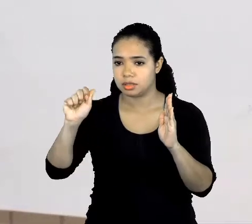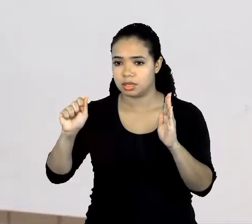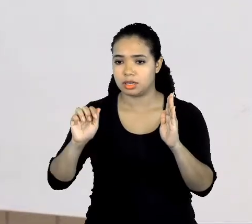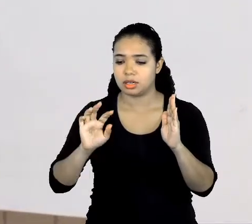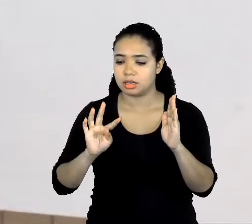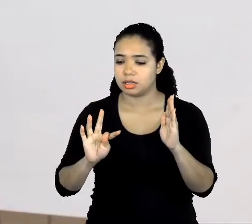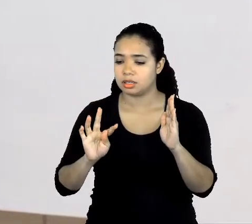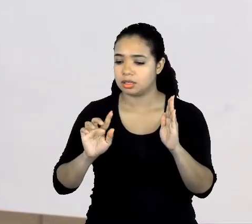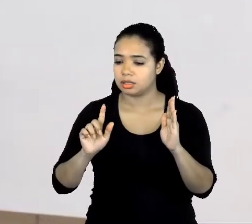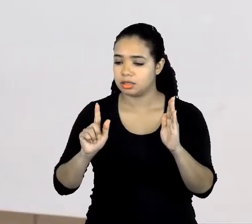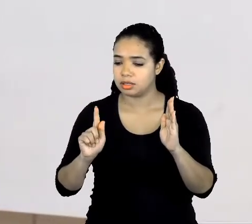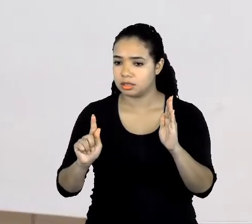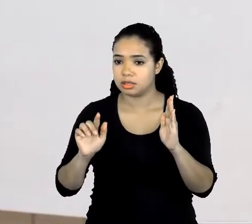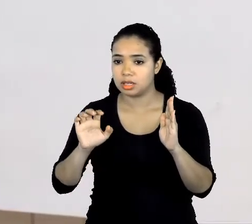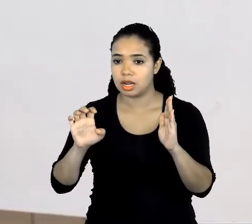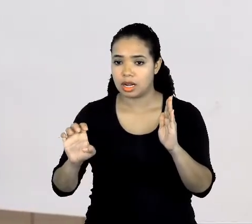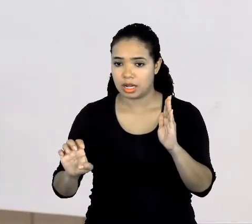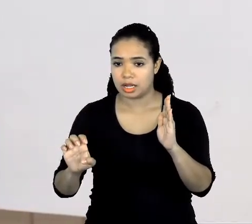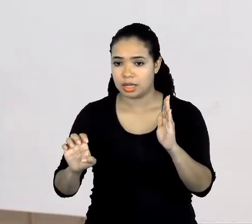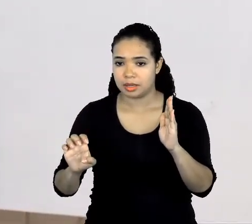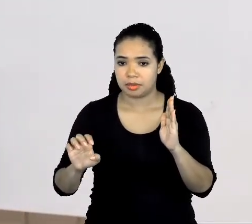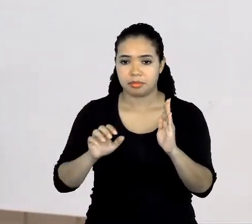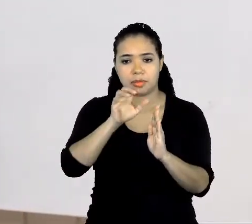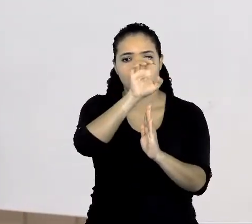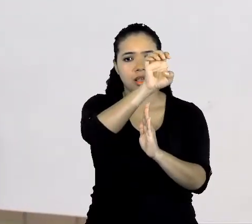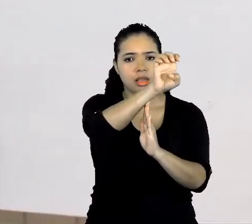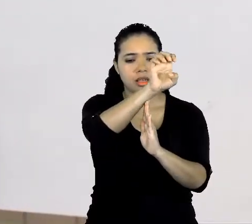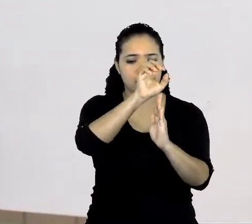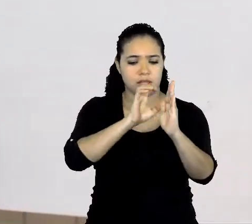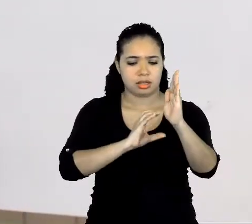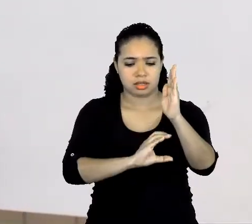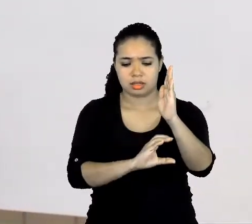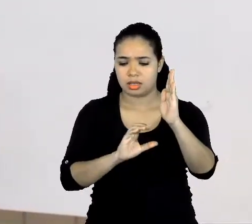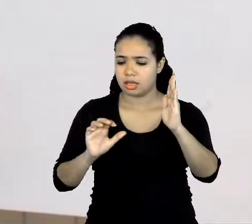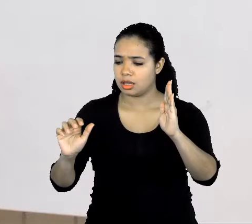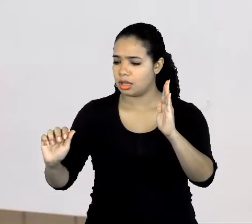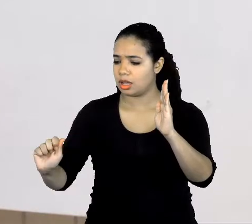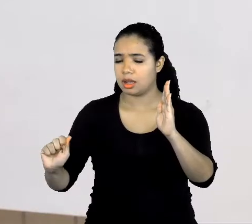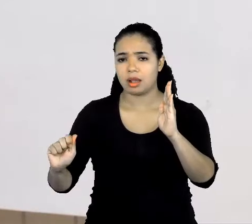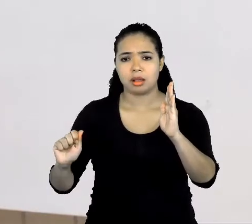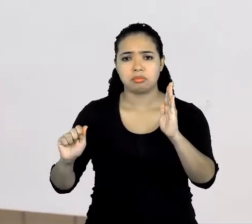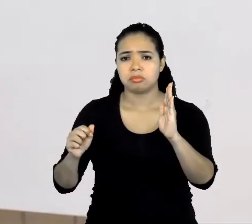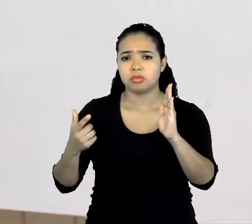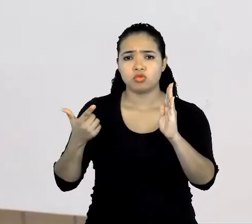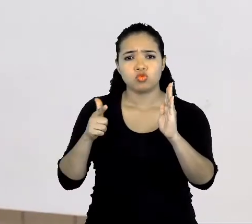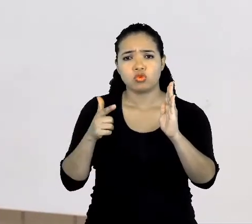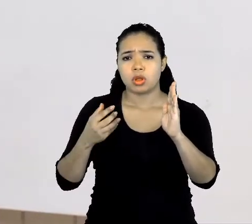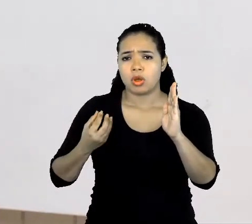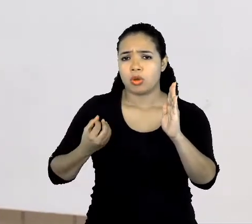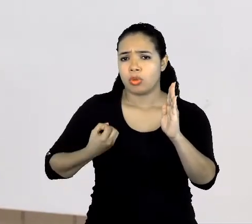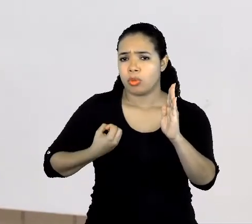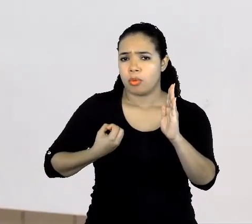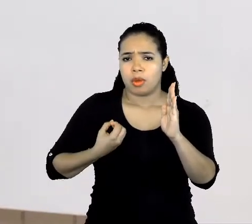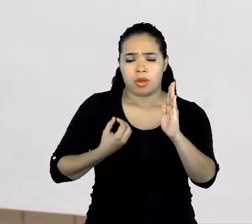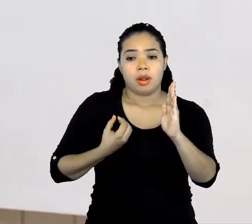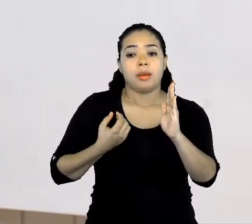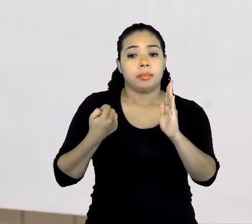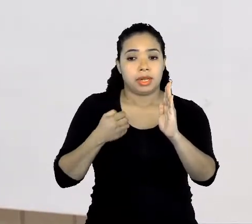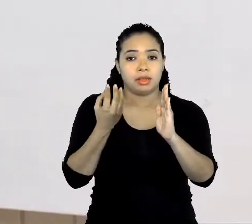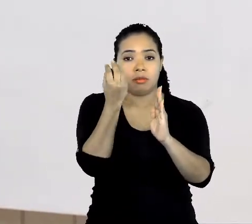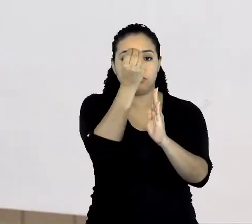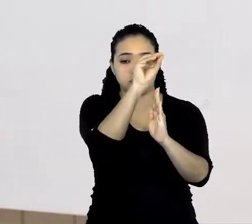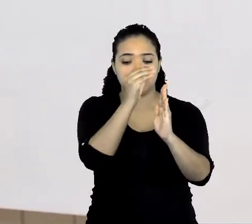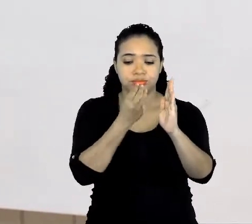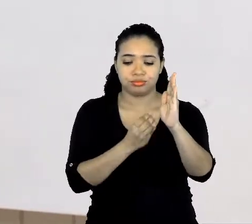Bom, observa que o problema não me dá um número sequer. Então eu sou obrigado a construir algumas coisas